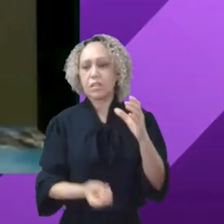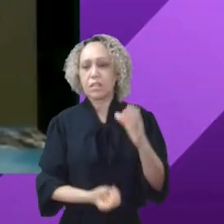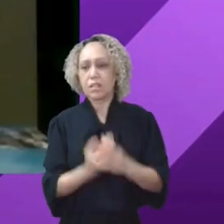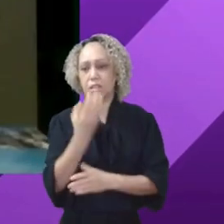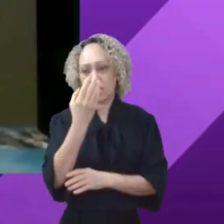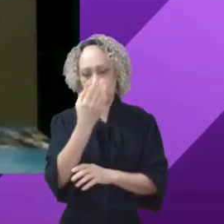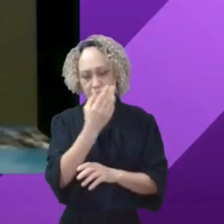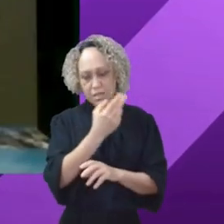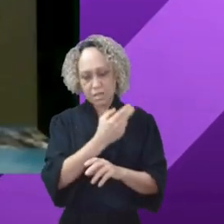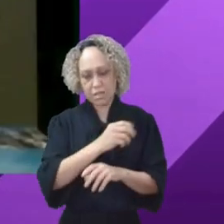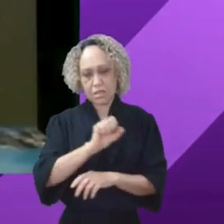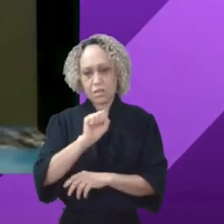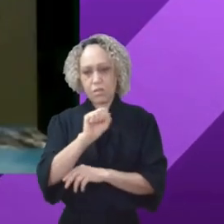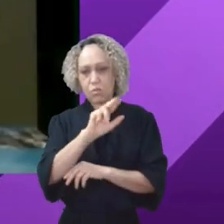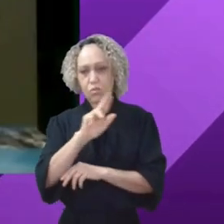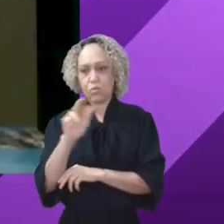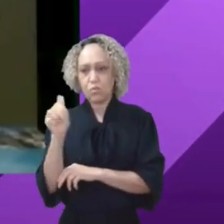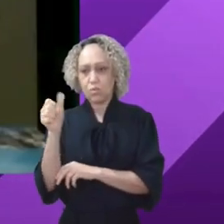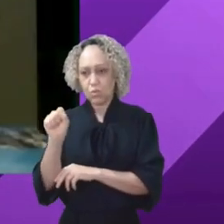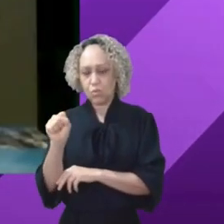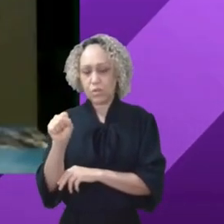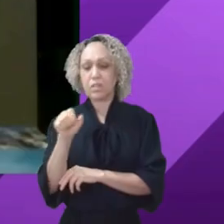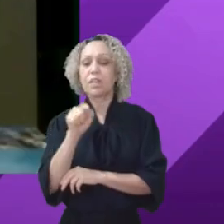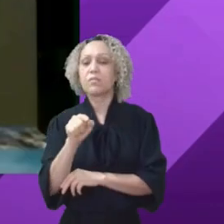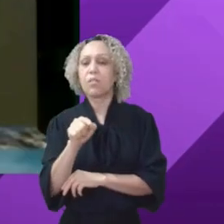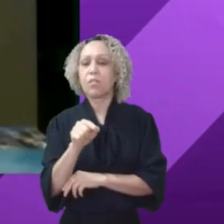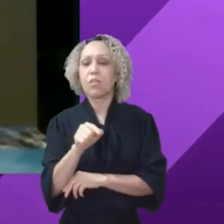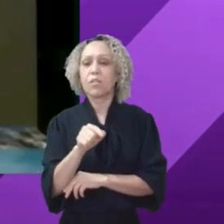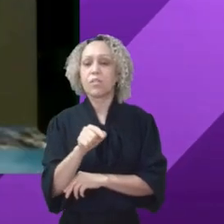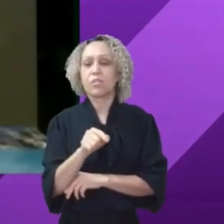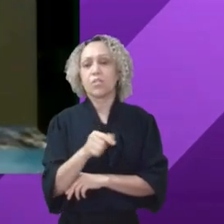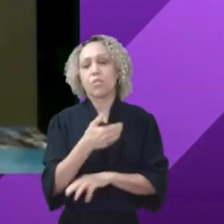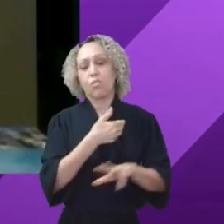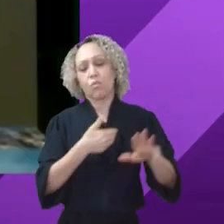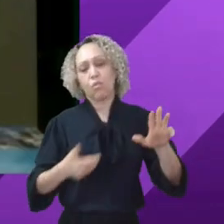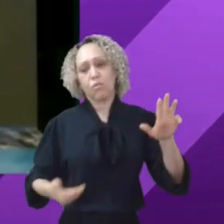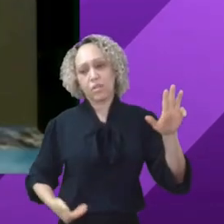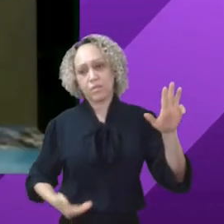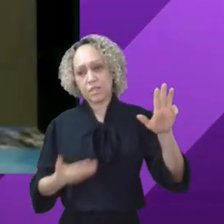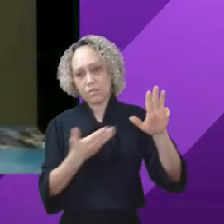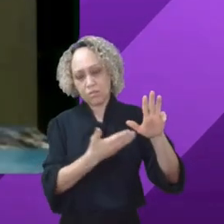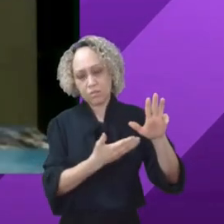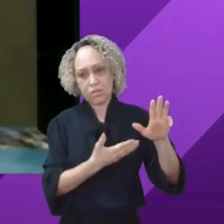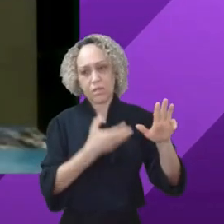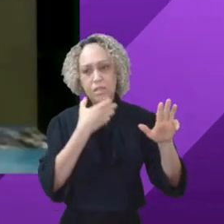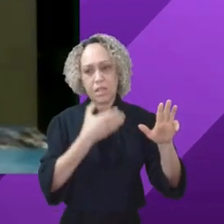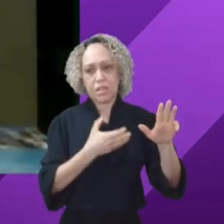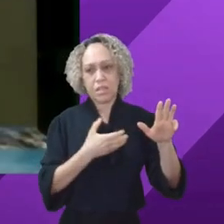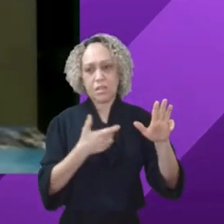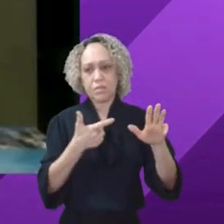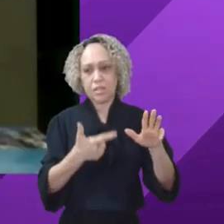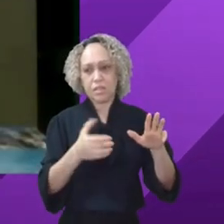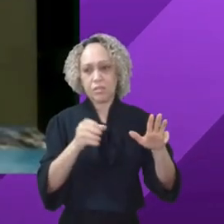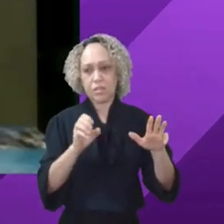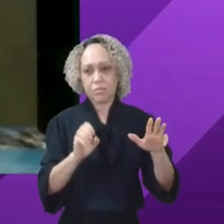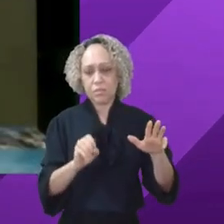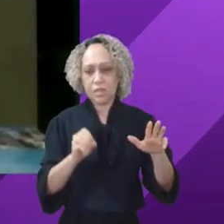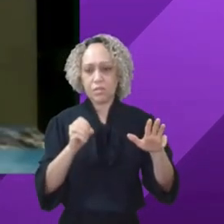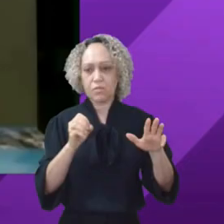de Assistência Social, foi o governo do presidente Lula. Em dezembro de 2003, né, nós,